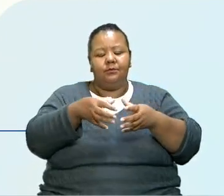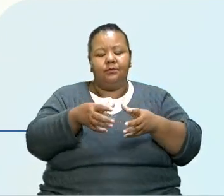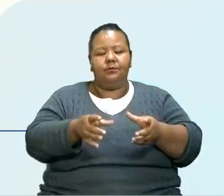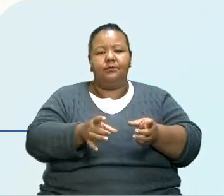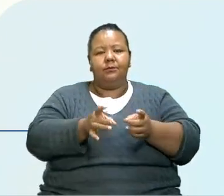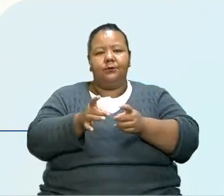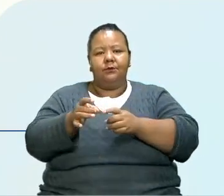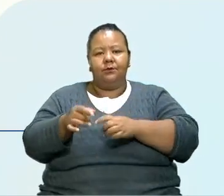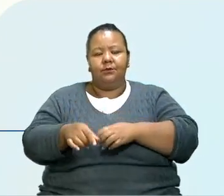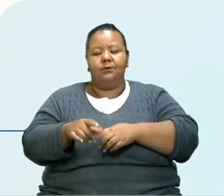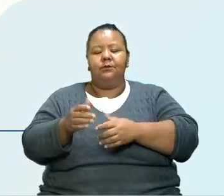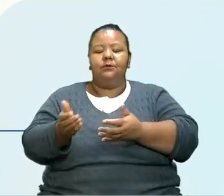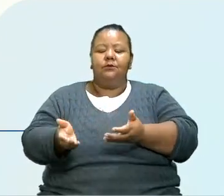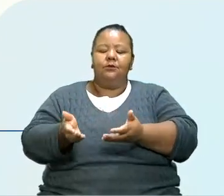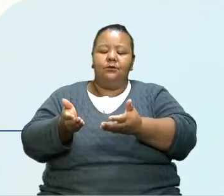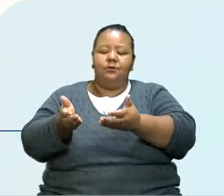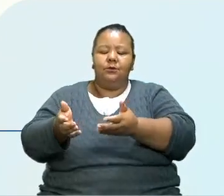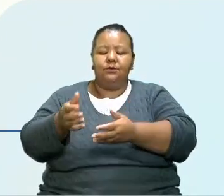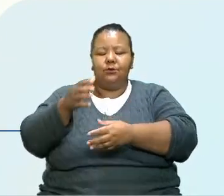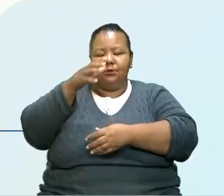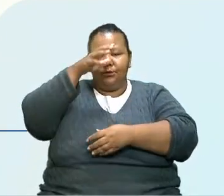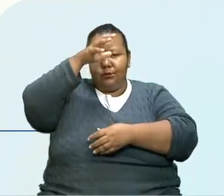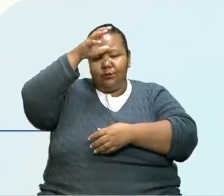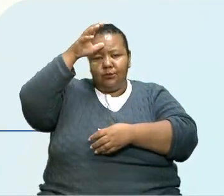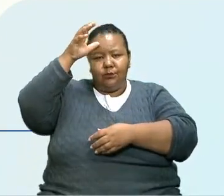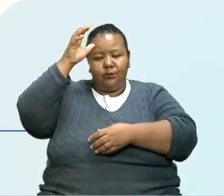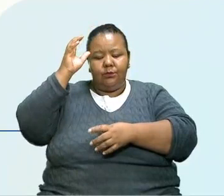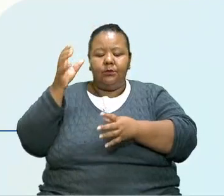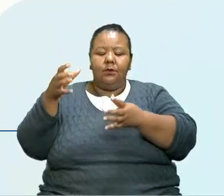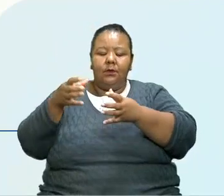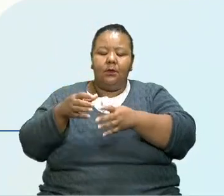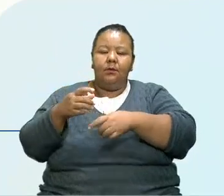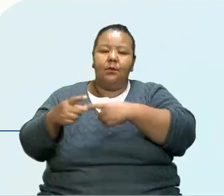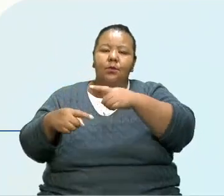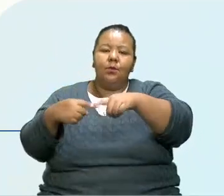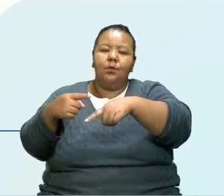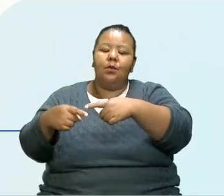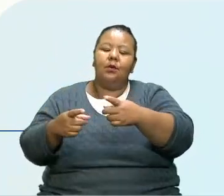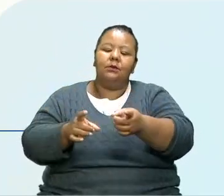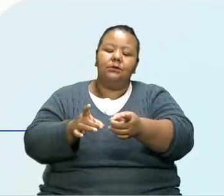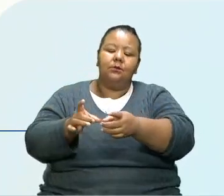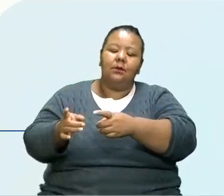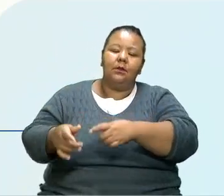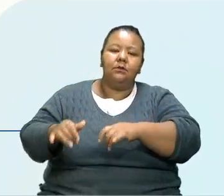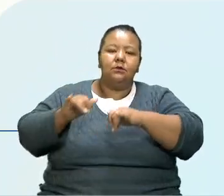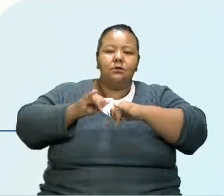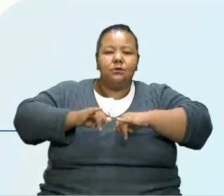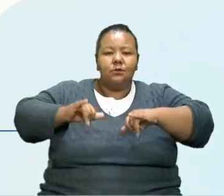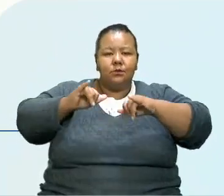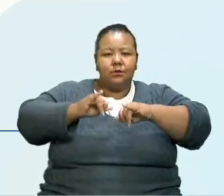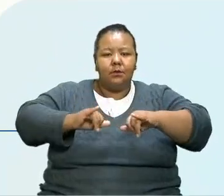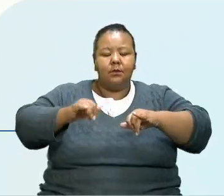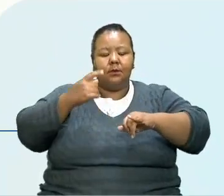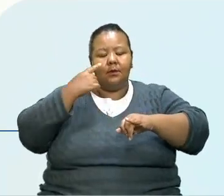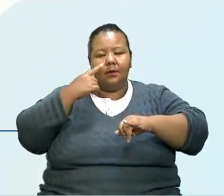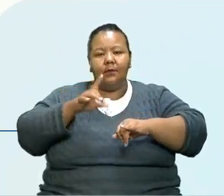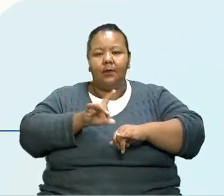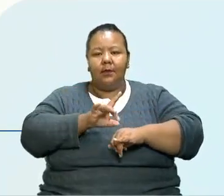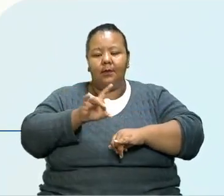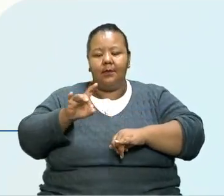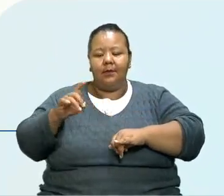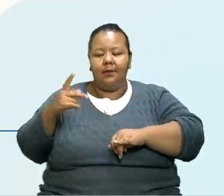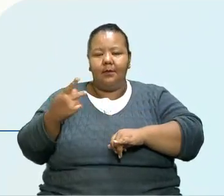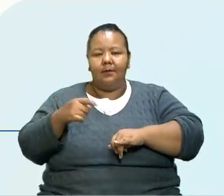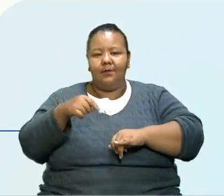vendas, a equipe de atendimento ao cliente, a equipe de pós-vendas, a equipe de divulgação. Então, ele vai definindo cada